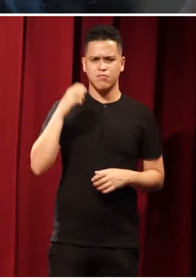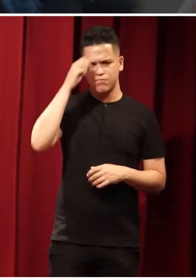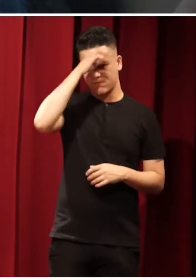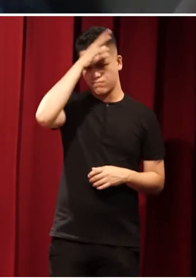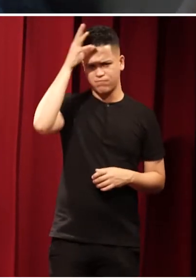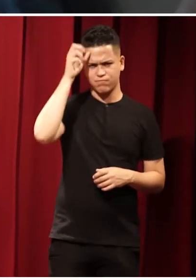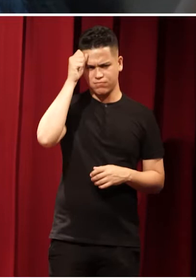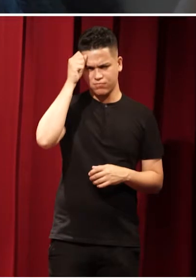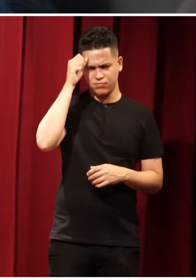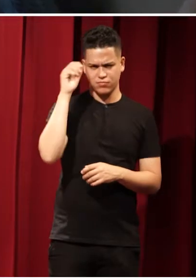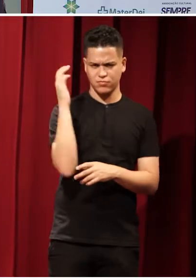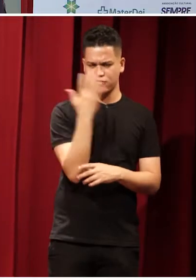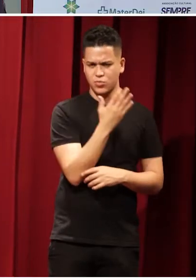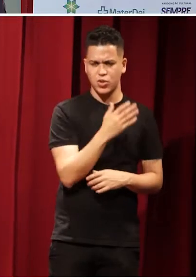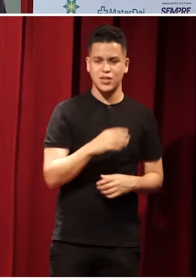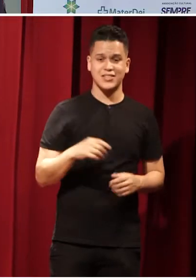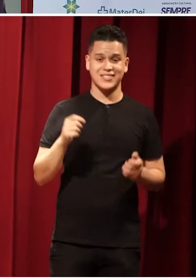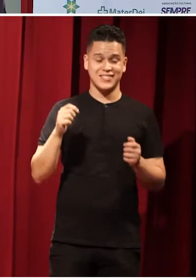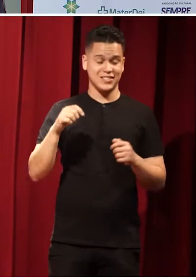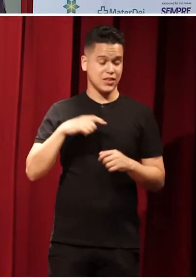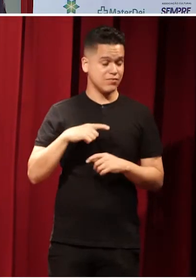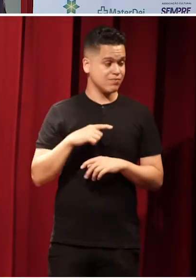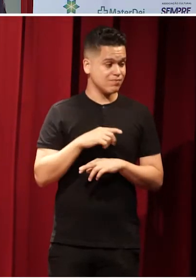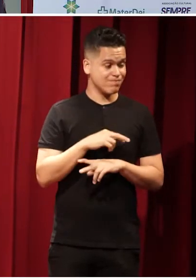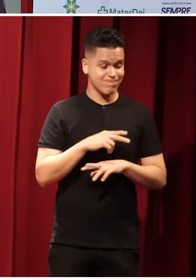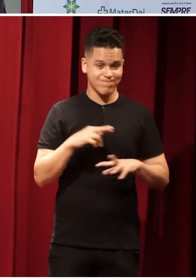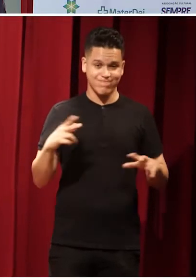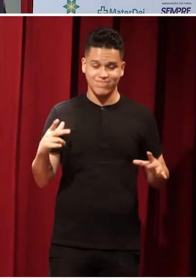bomba de produção de água